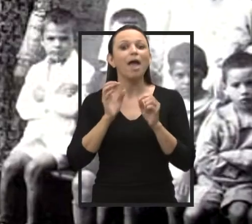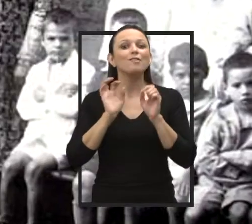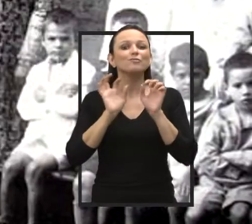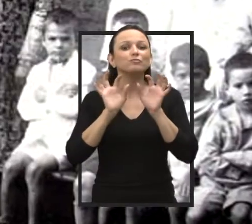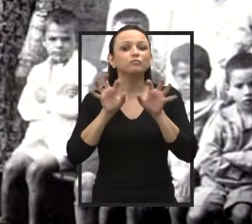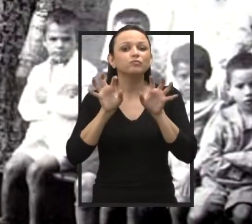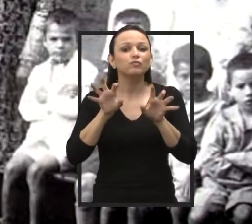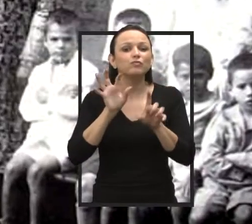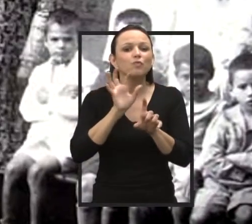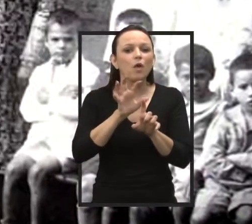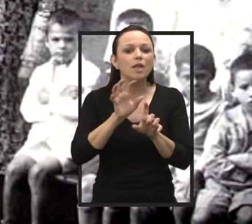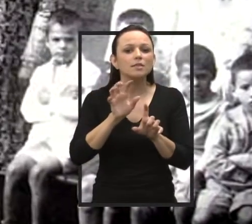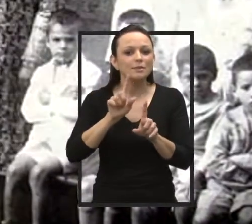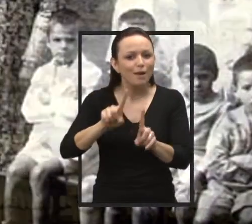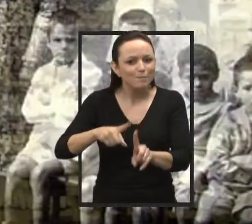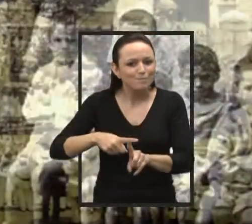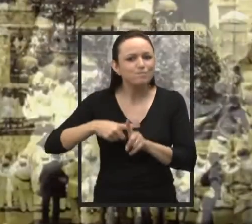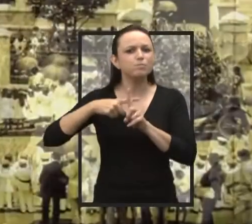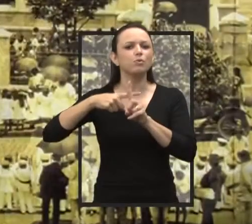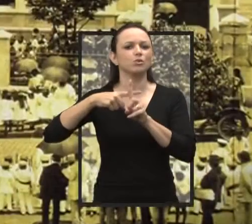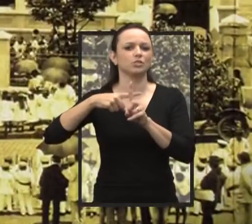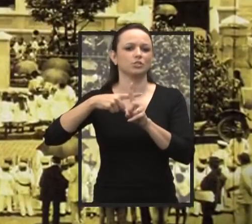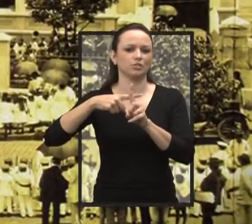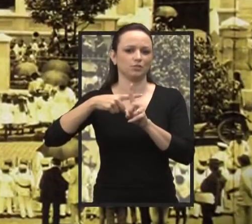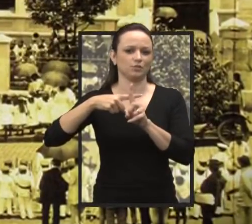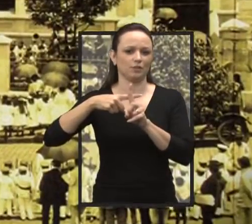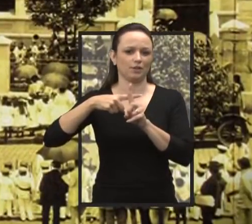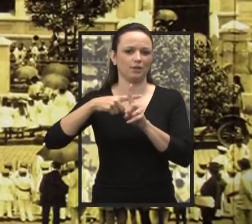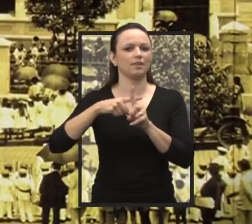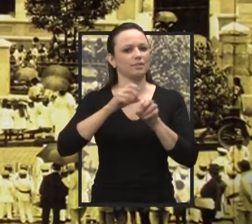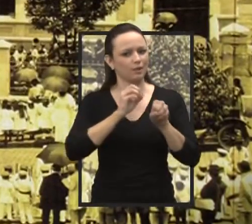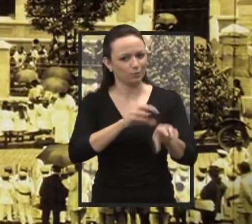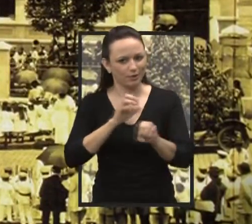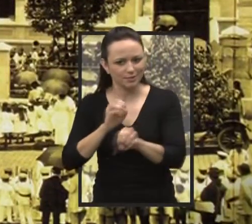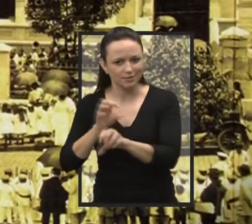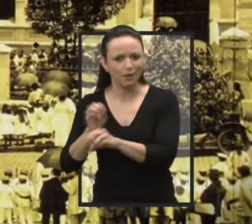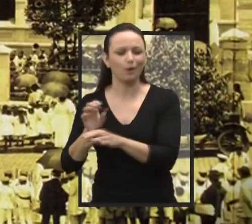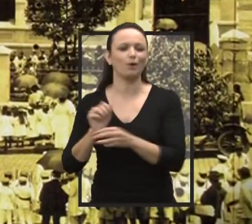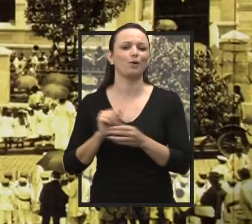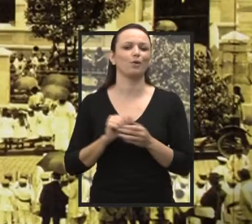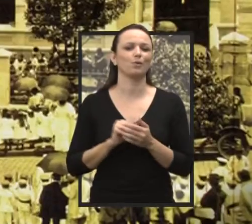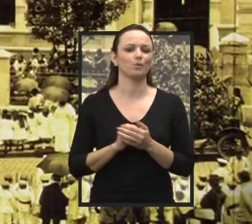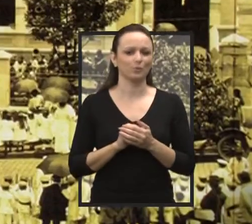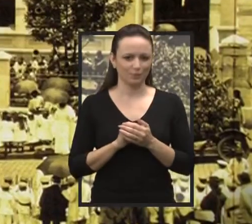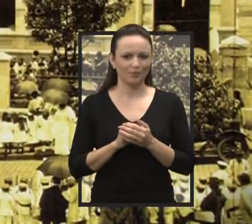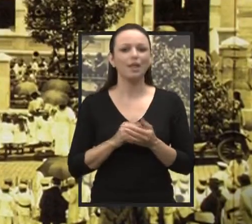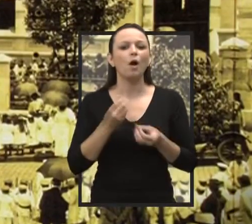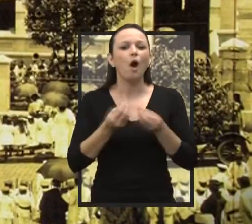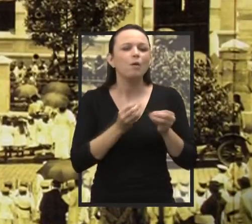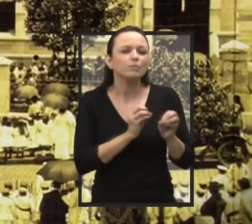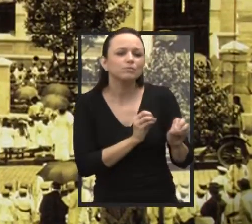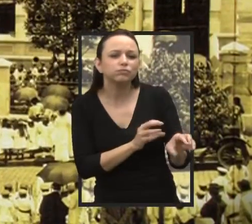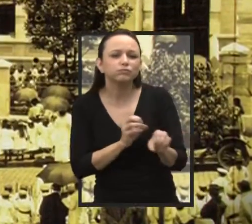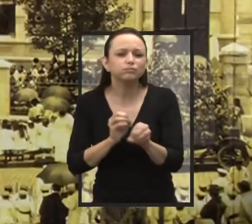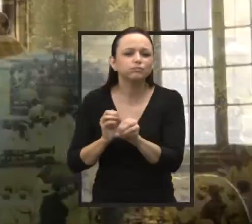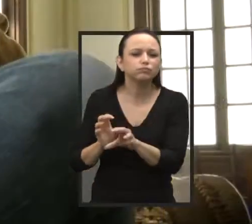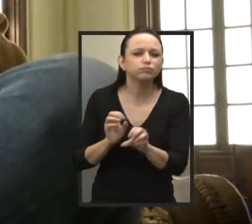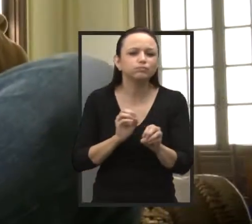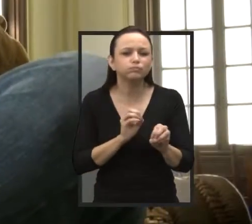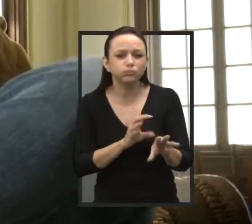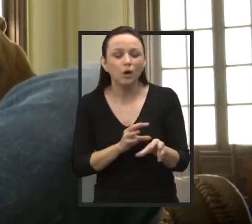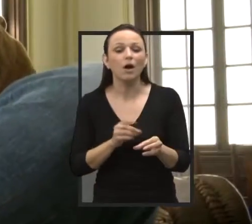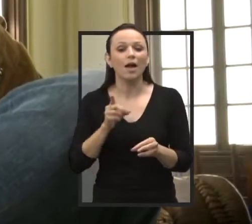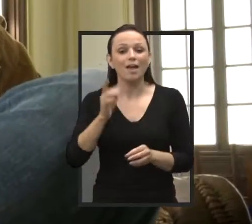uma influência positiva na educação, na didática,